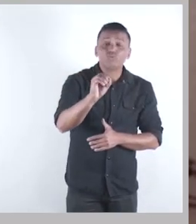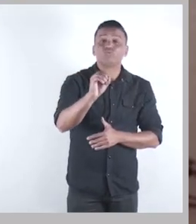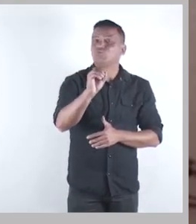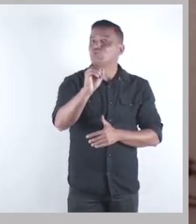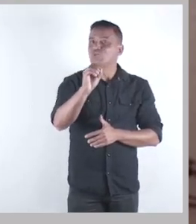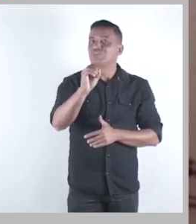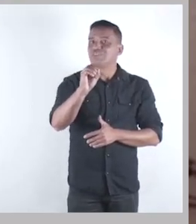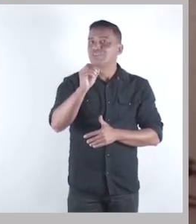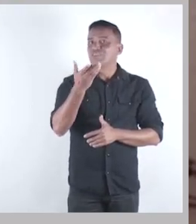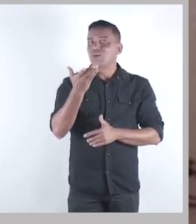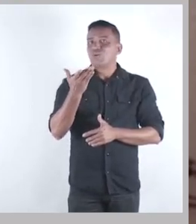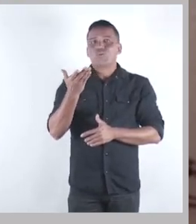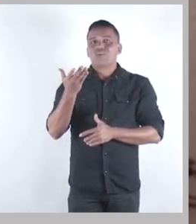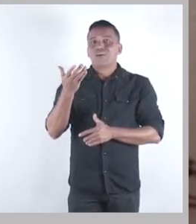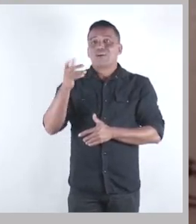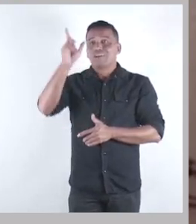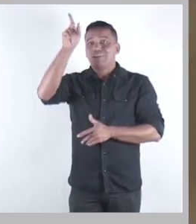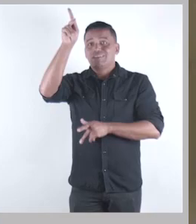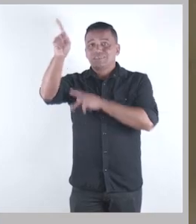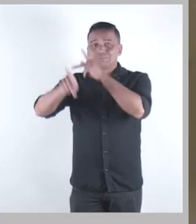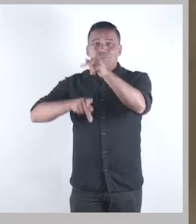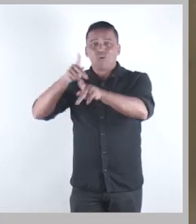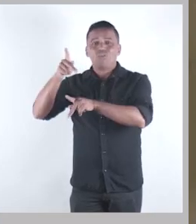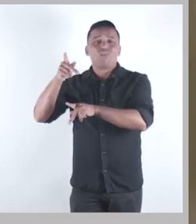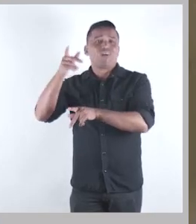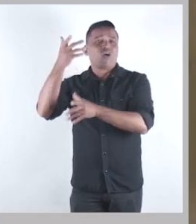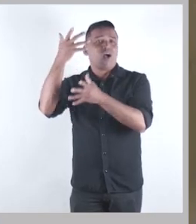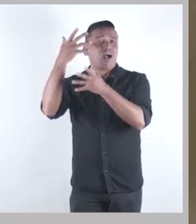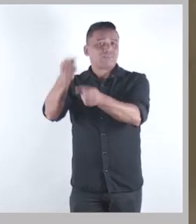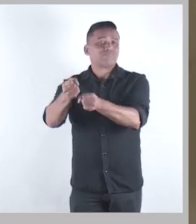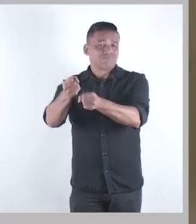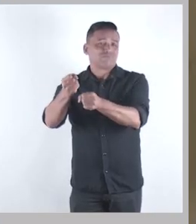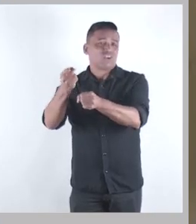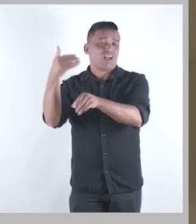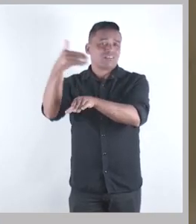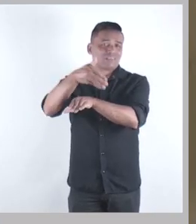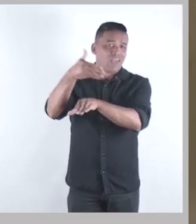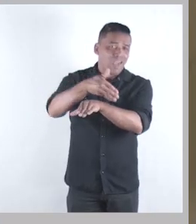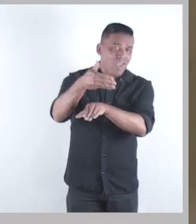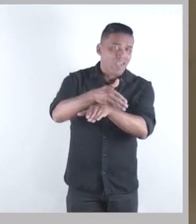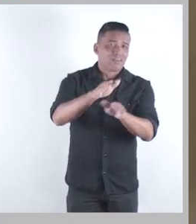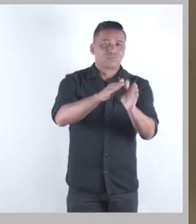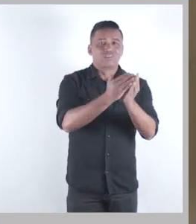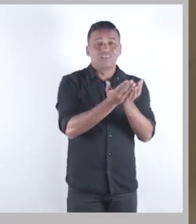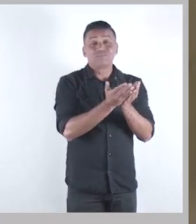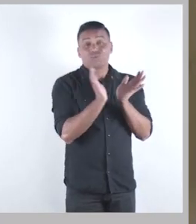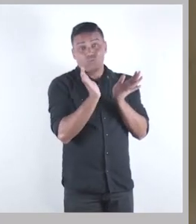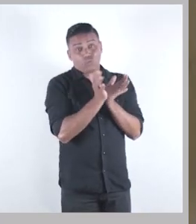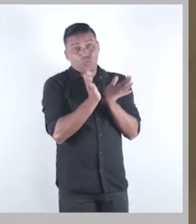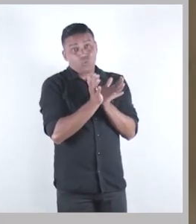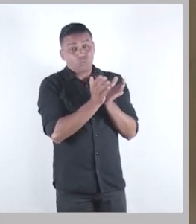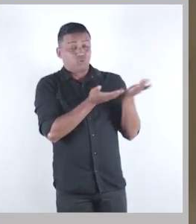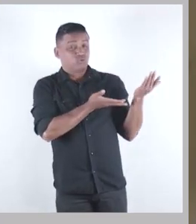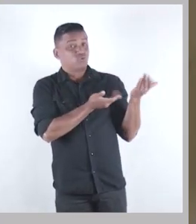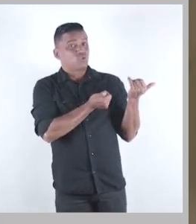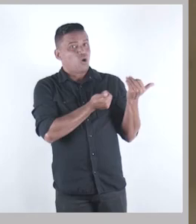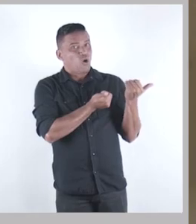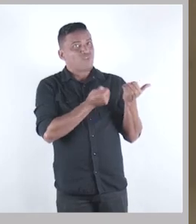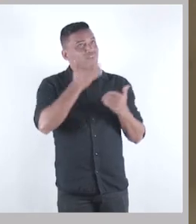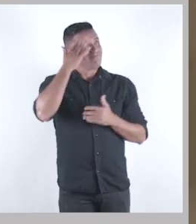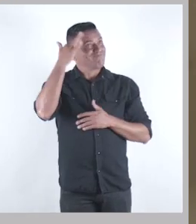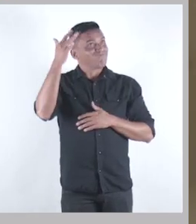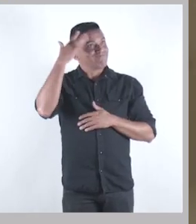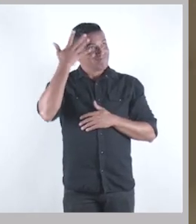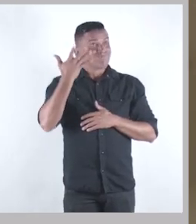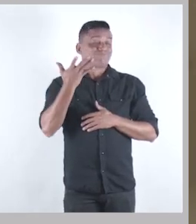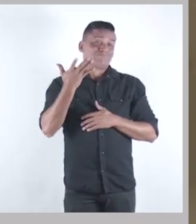livro chegue até as pessoas, né, para que, principalmente, sobretudo, aos jovens, que eu imagino que deve